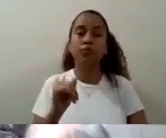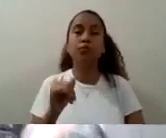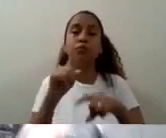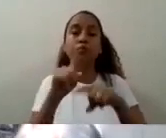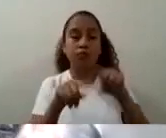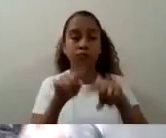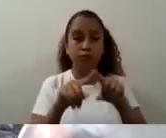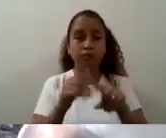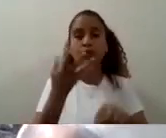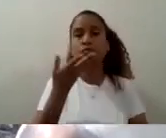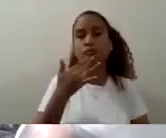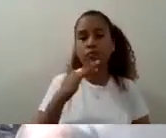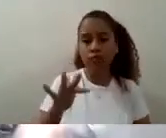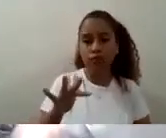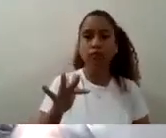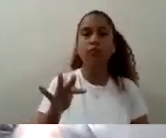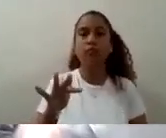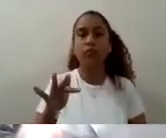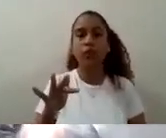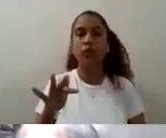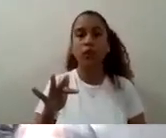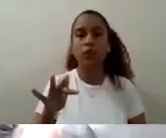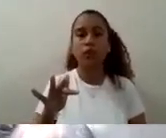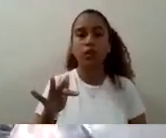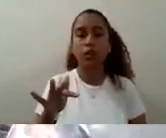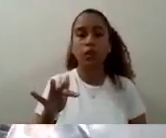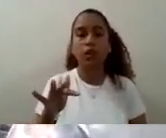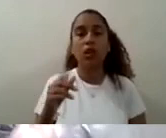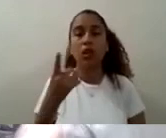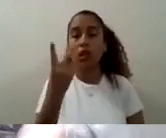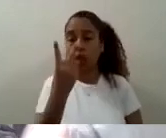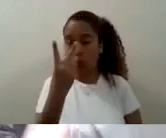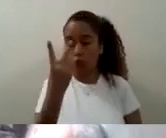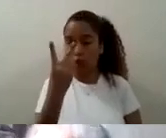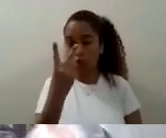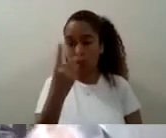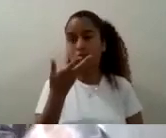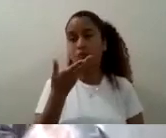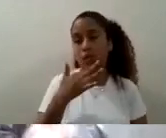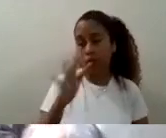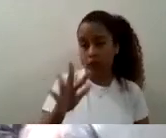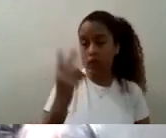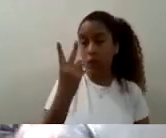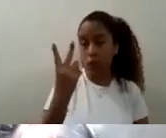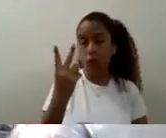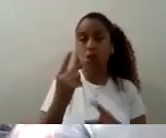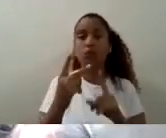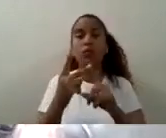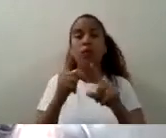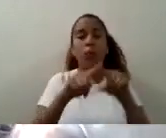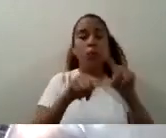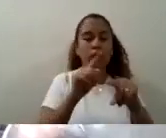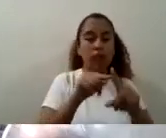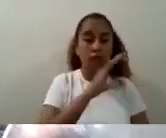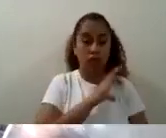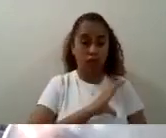para crianças. Esse material para crianças tem duas versões. Uma que é o material da catequese, que a gente